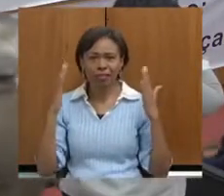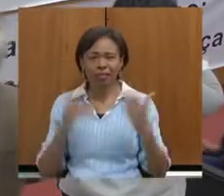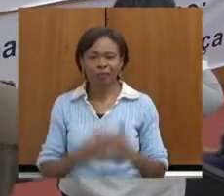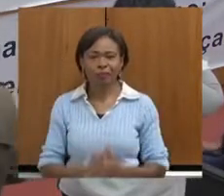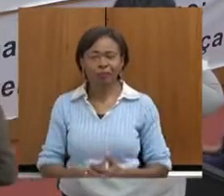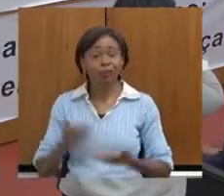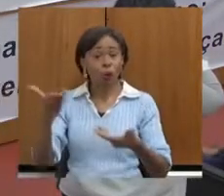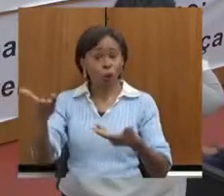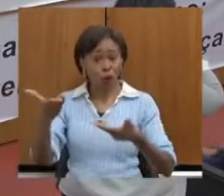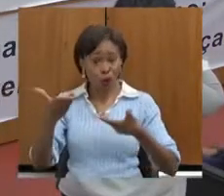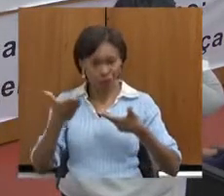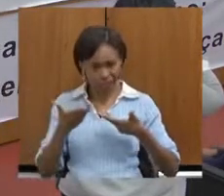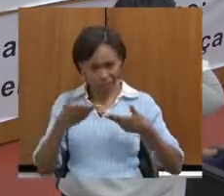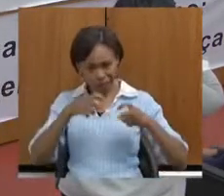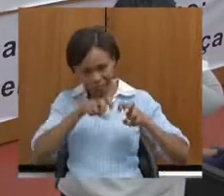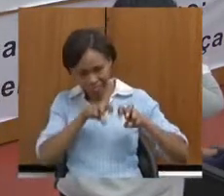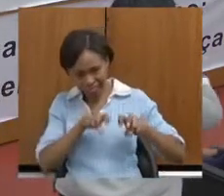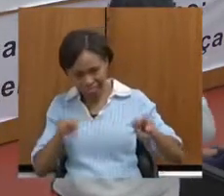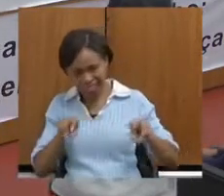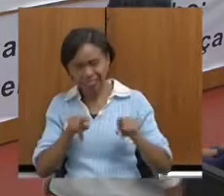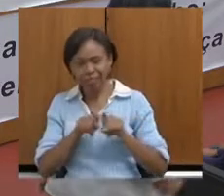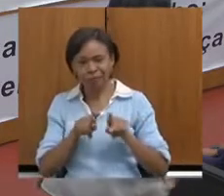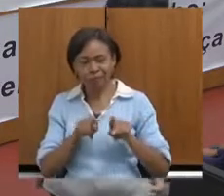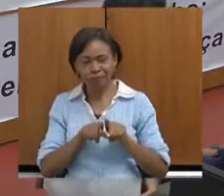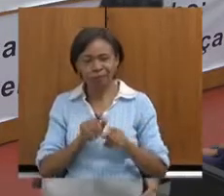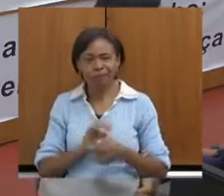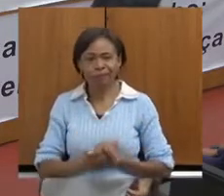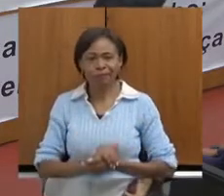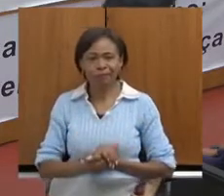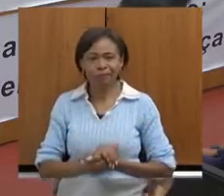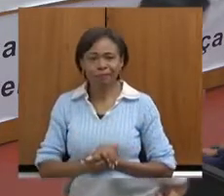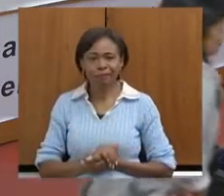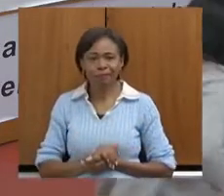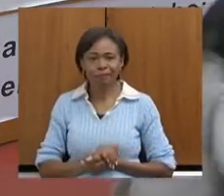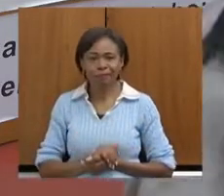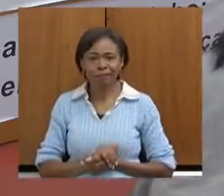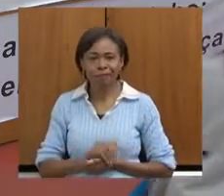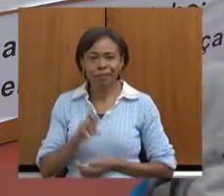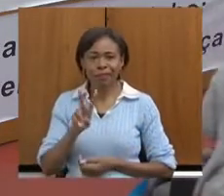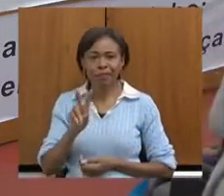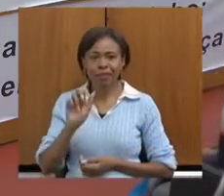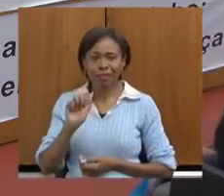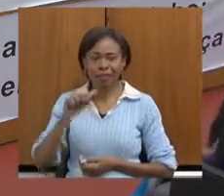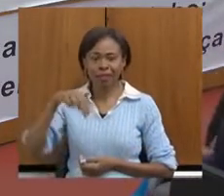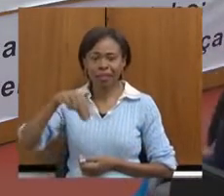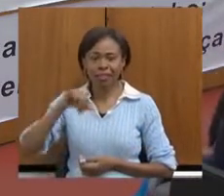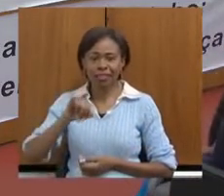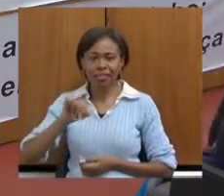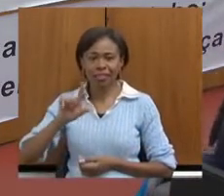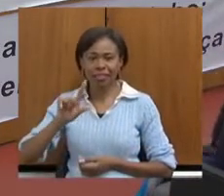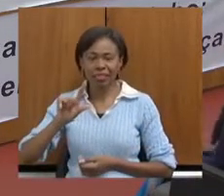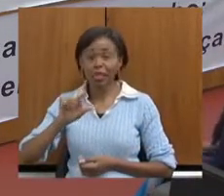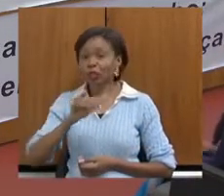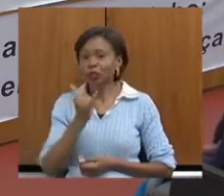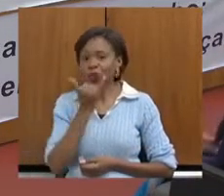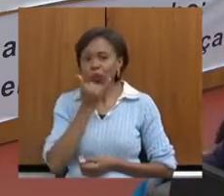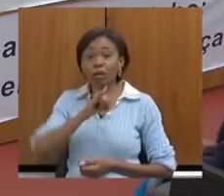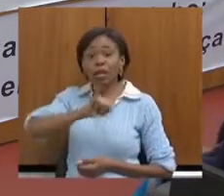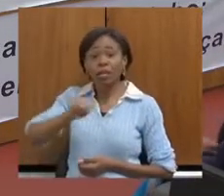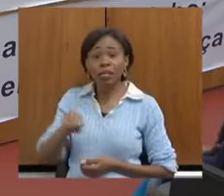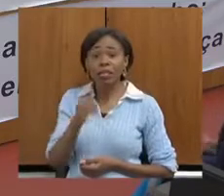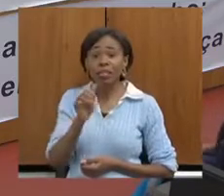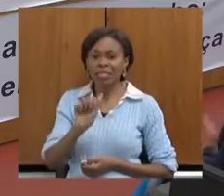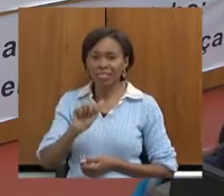me convidar para estar conosco também a Jamile Rodrigues Nascimento A Jamile que é